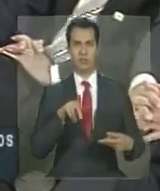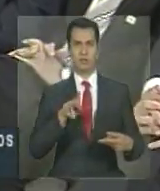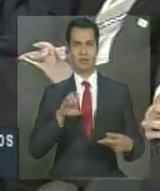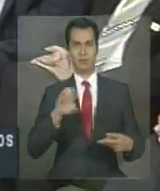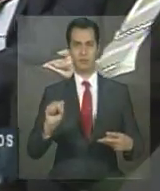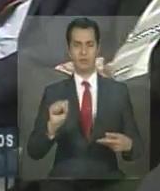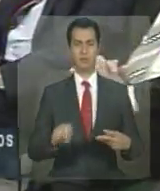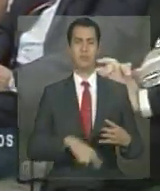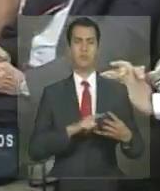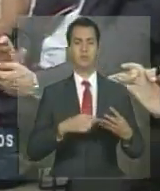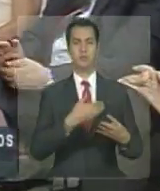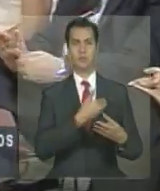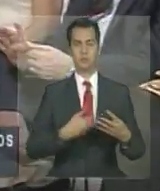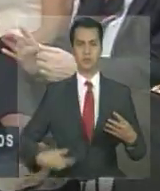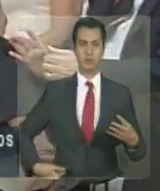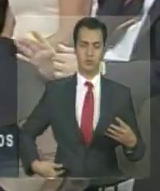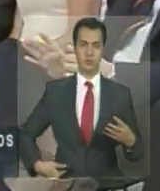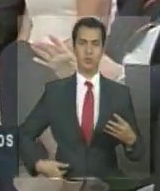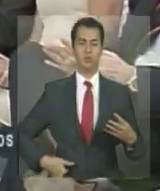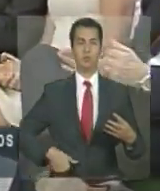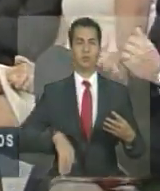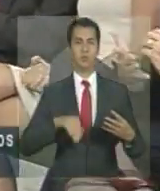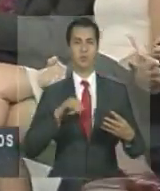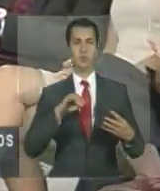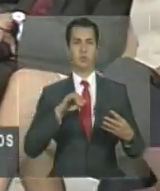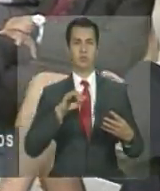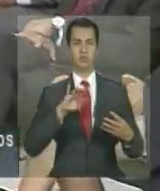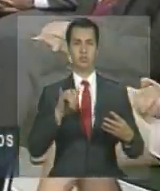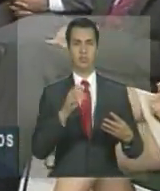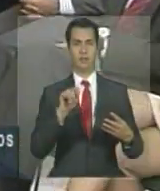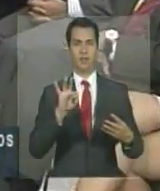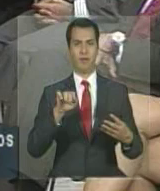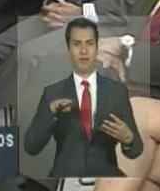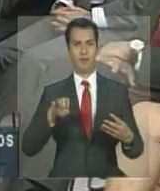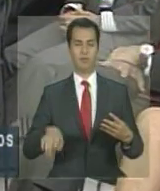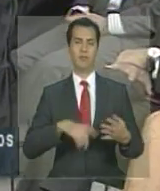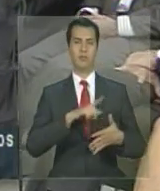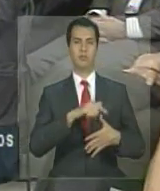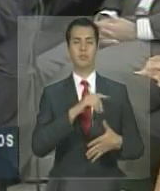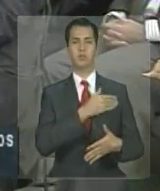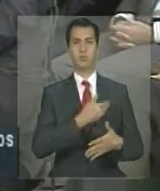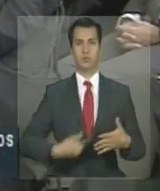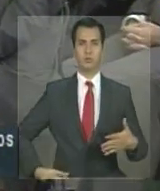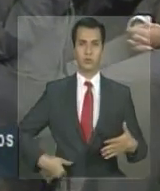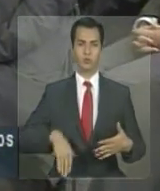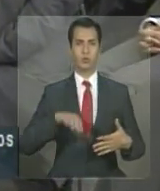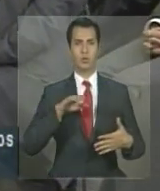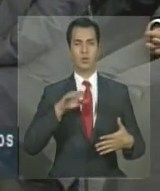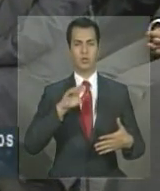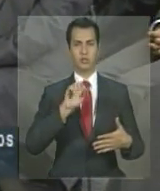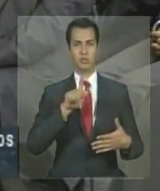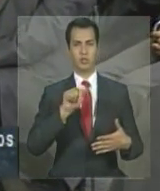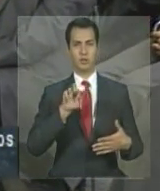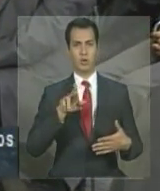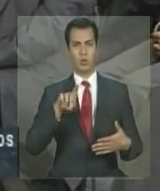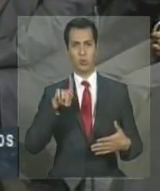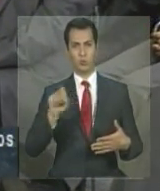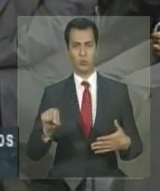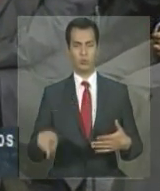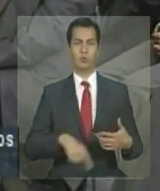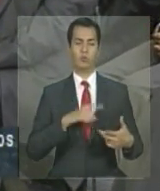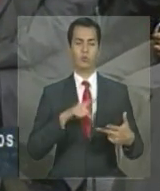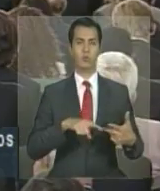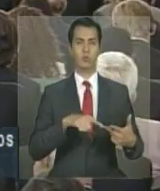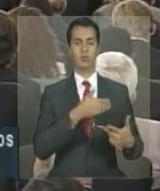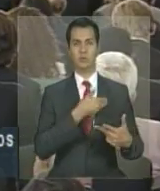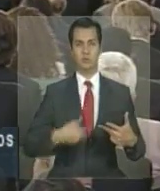Simão Jatene, do Pará, Geraldo Alckmin, de São Paulo, Antônio Anastasia, de